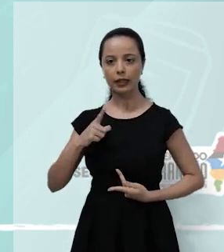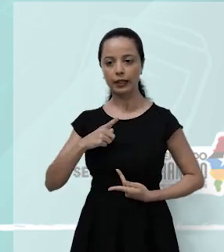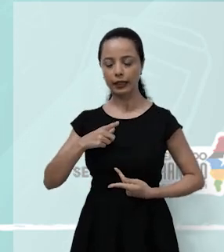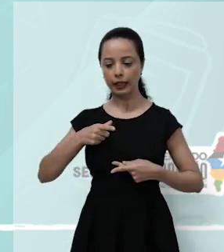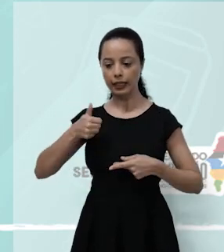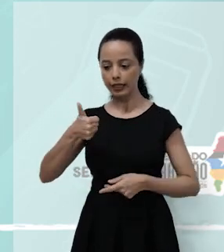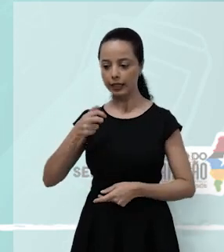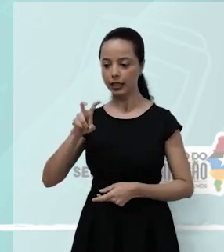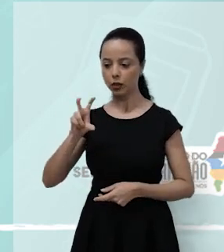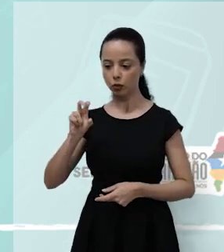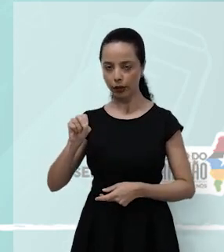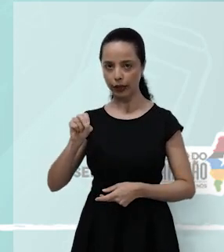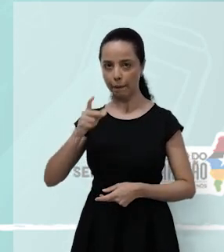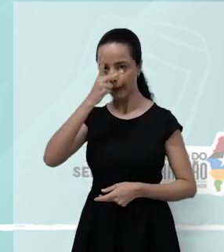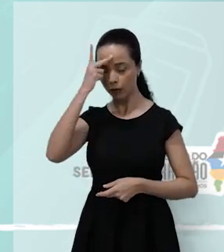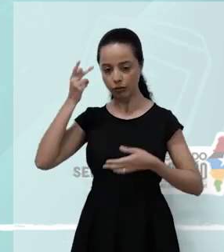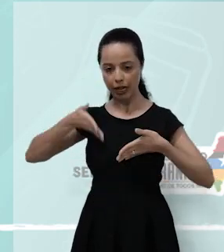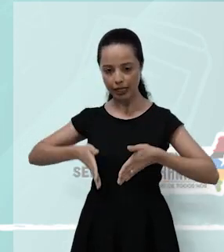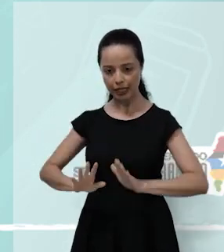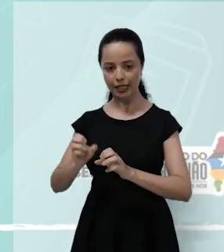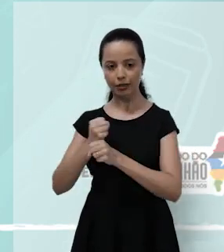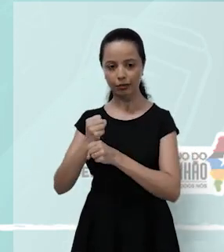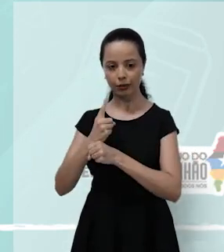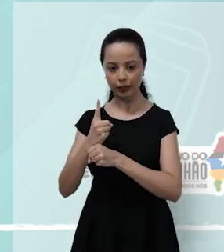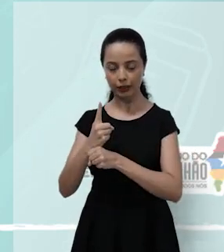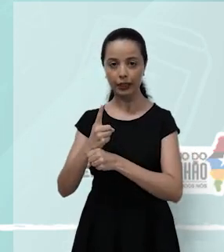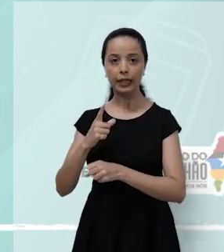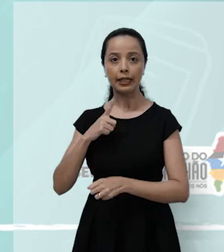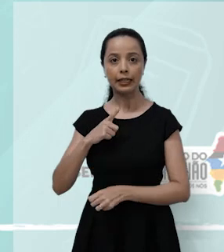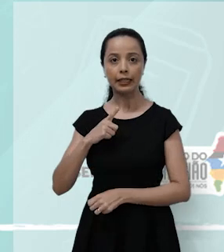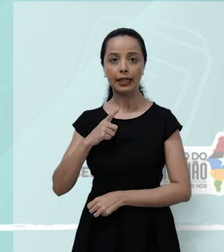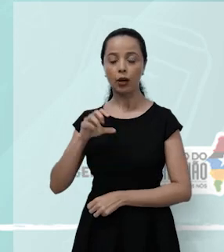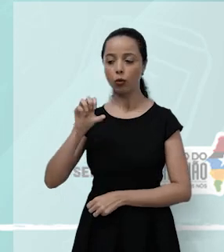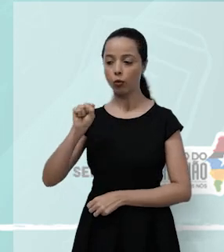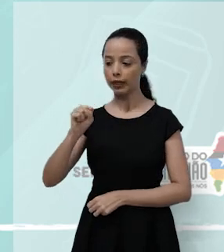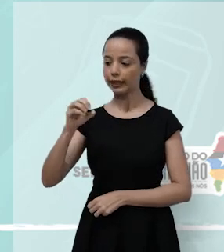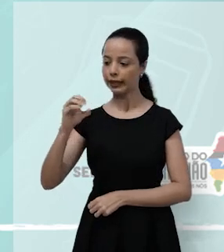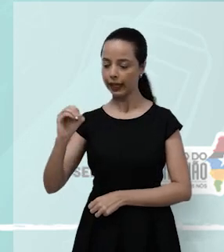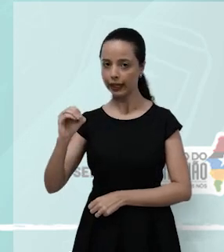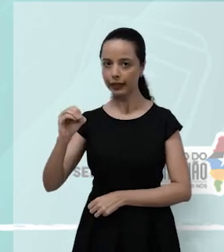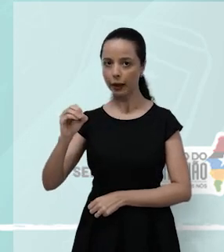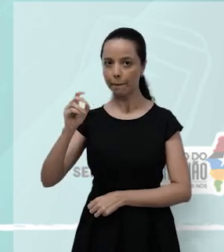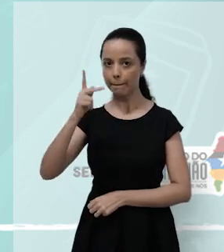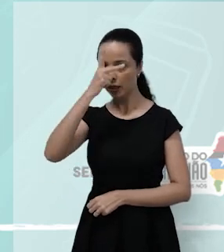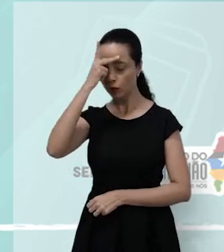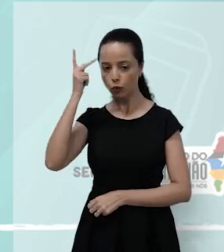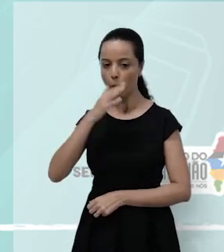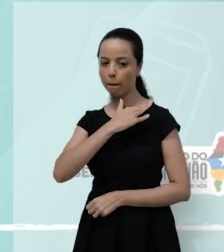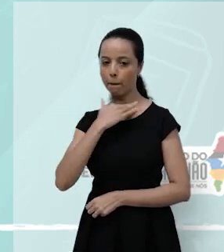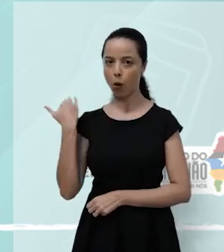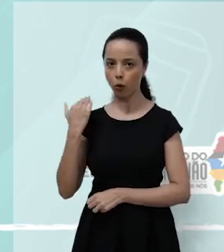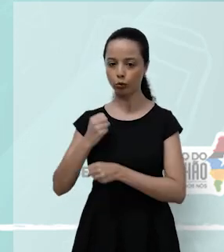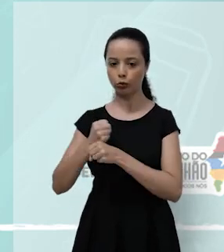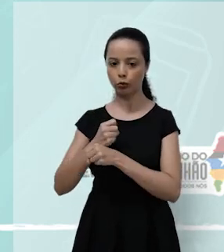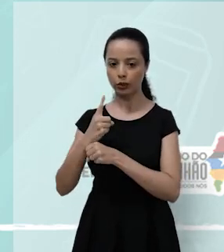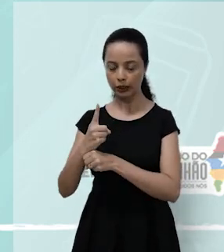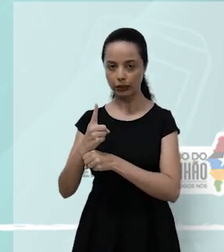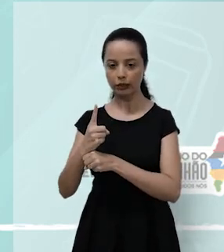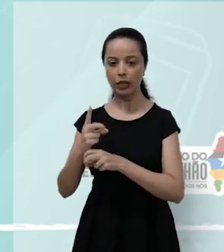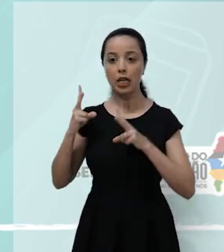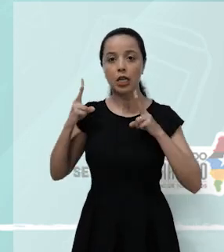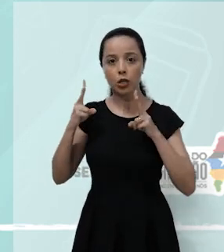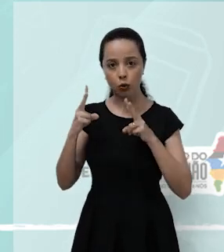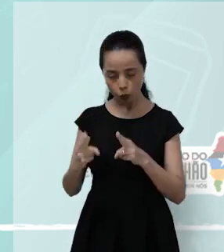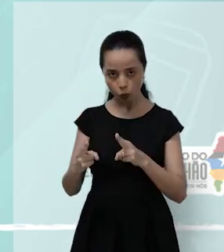ano e taxa de mortalidade de 80 mortes por ano, e iguais taxas de imigração